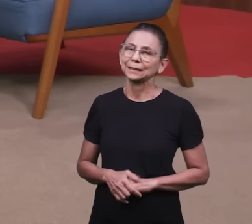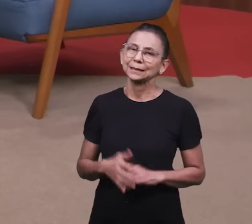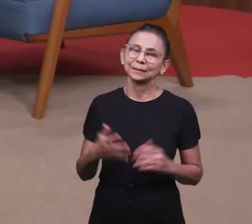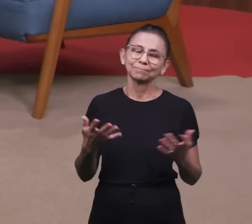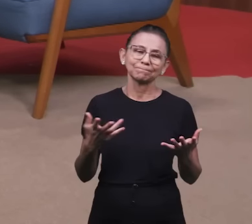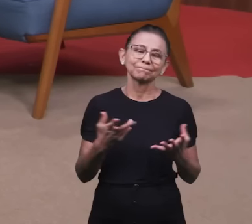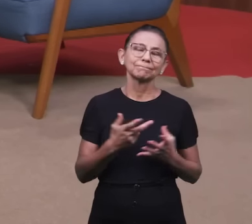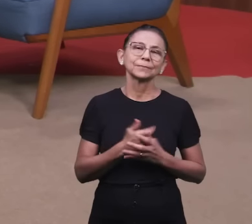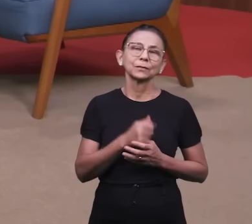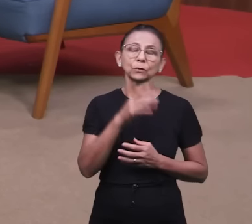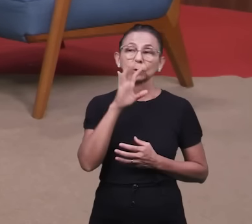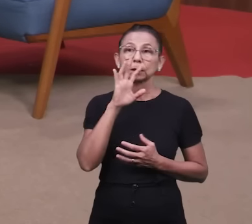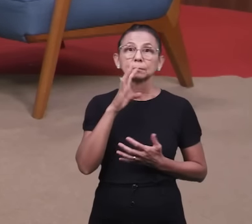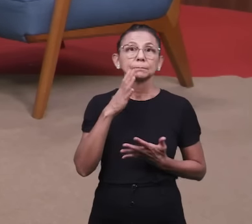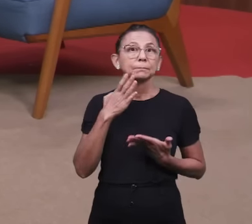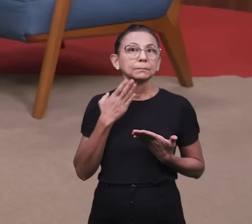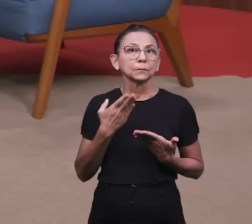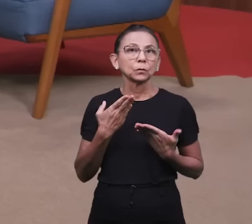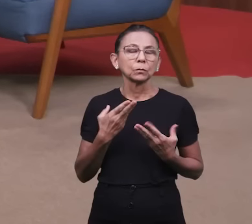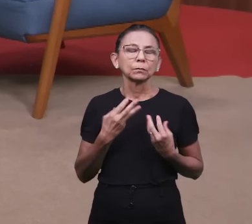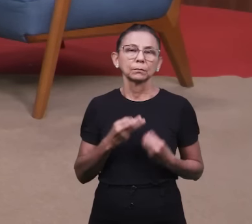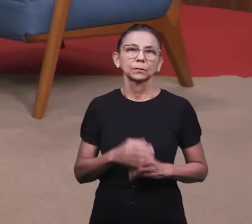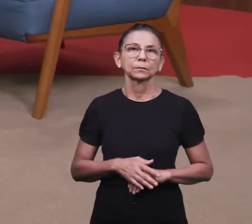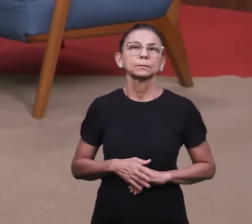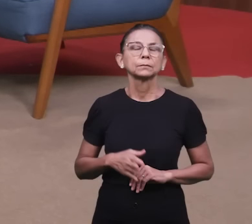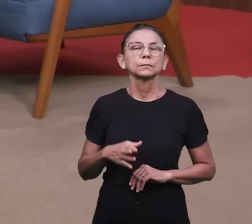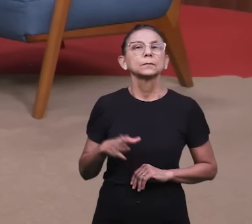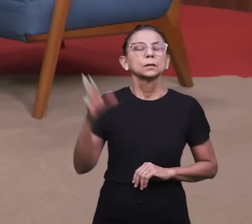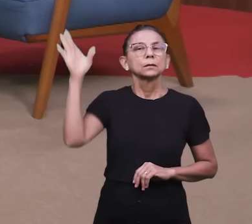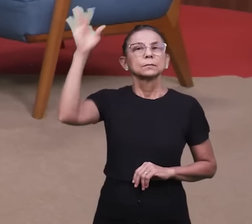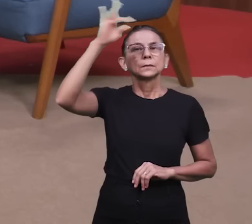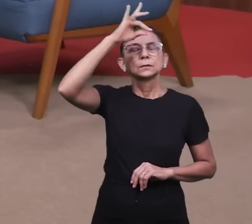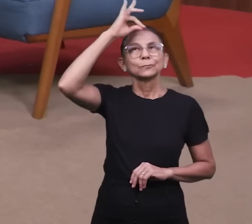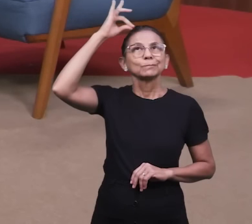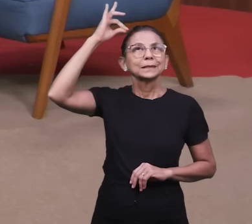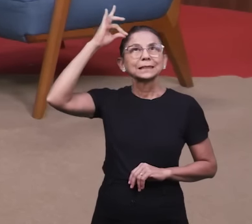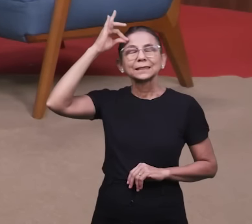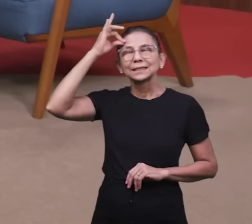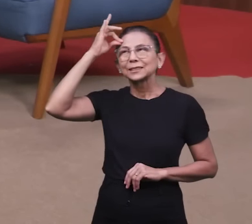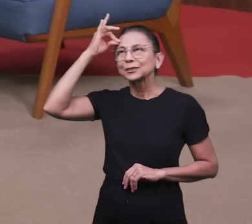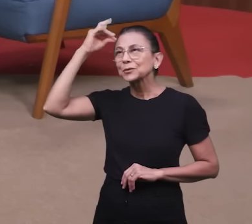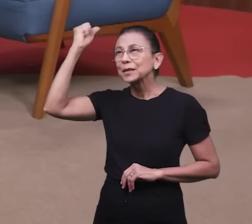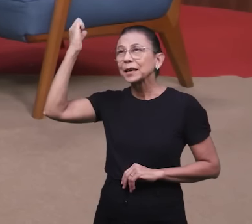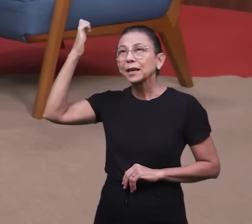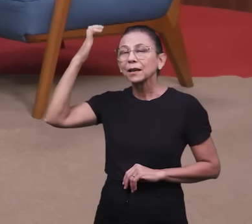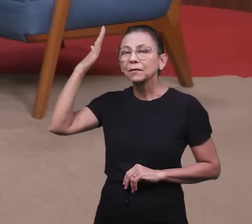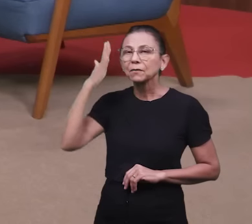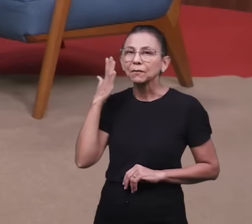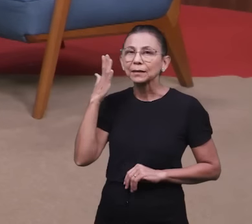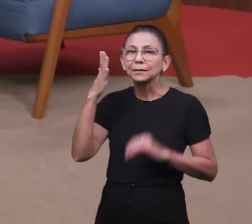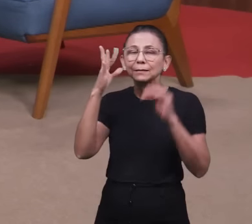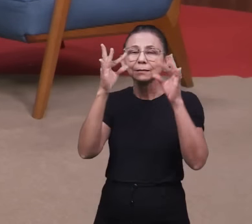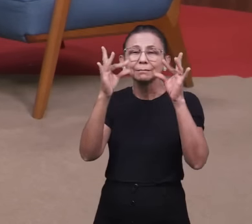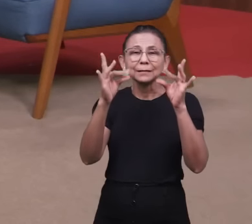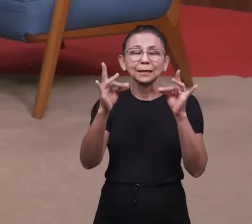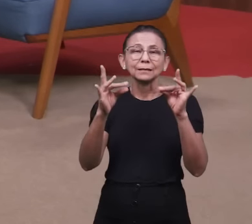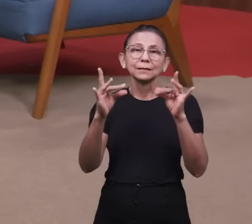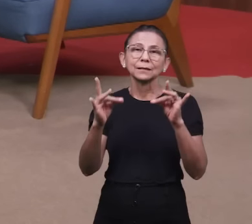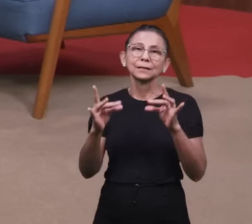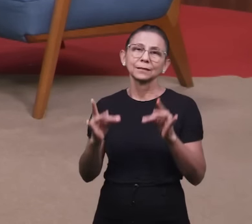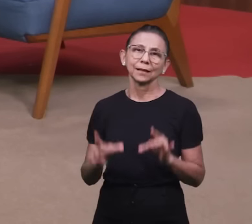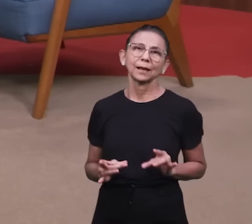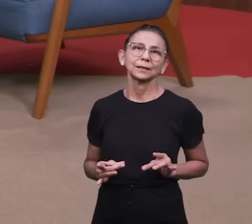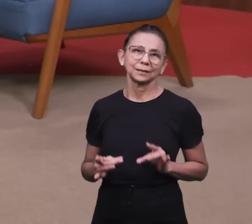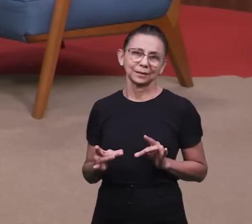isso encanta qualquer hora as riquezas que o Espírito Santo tem quer dar ao homem